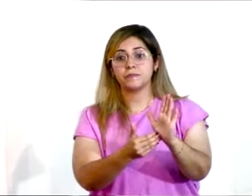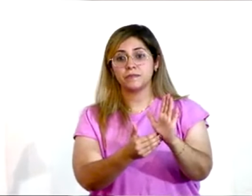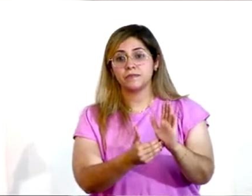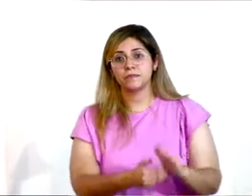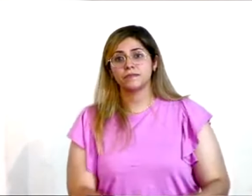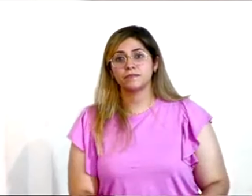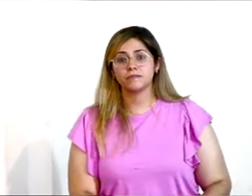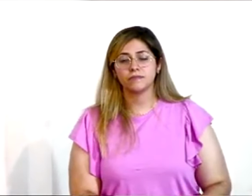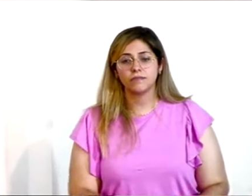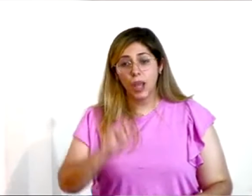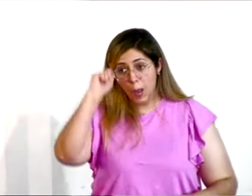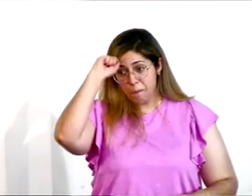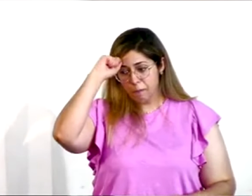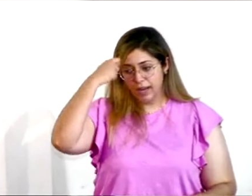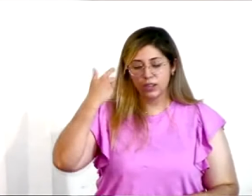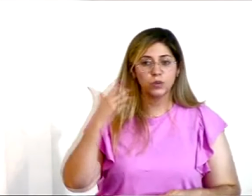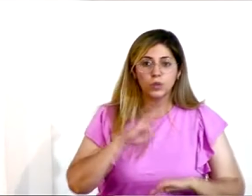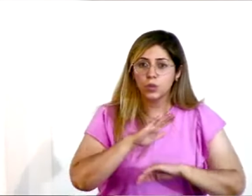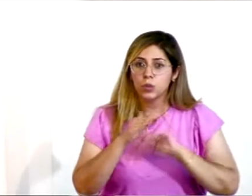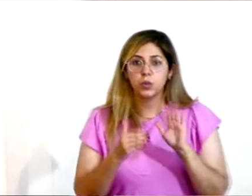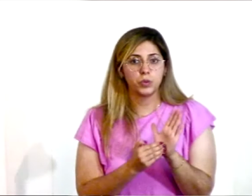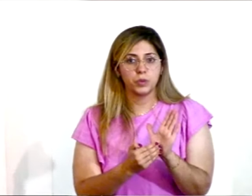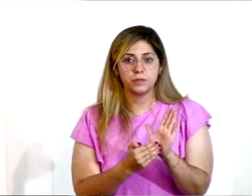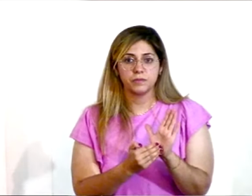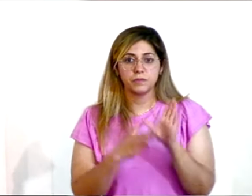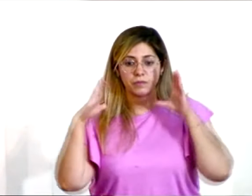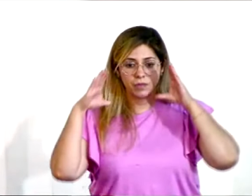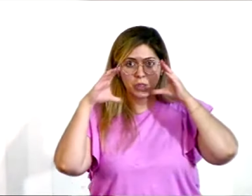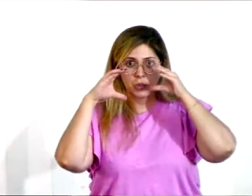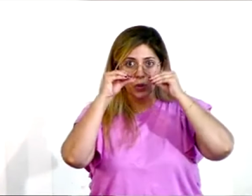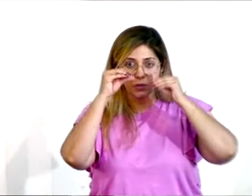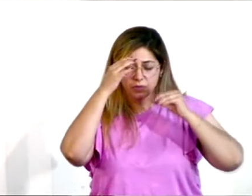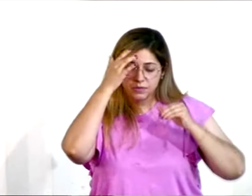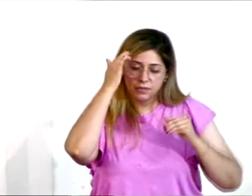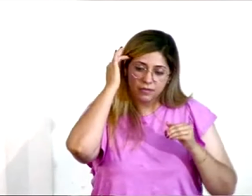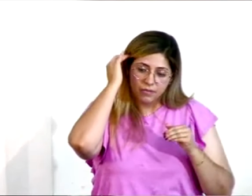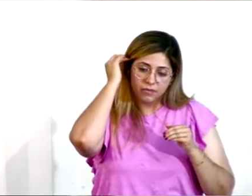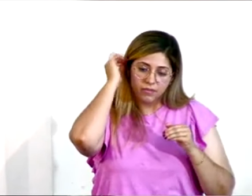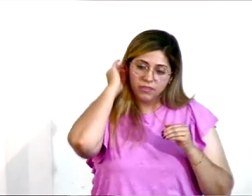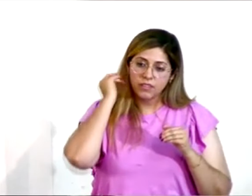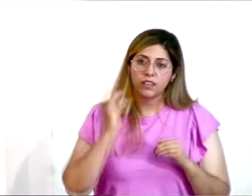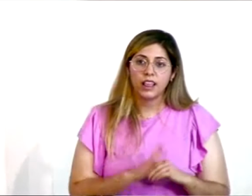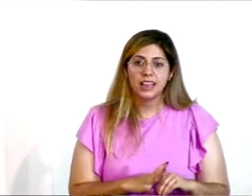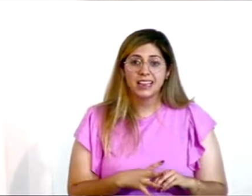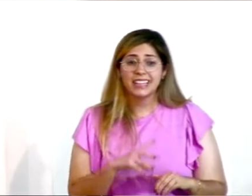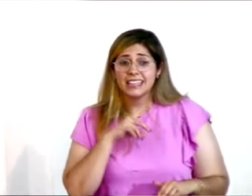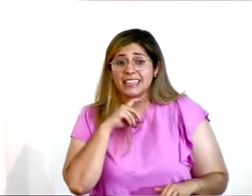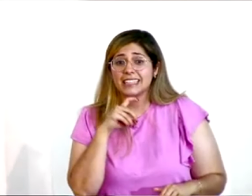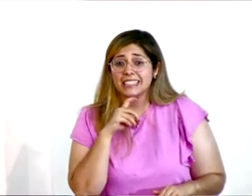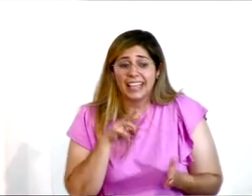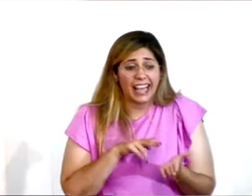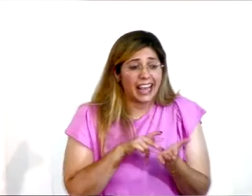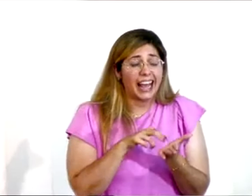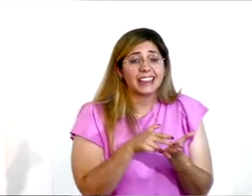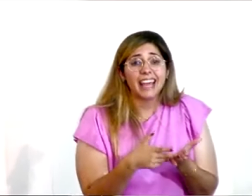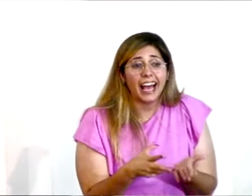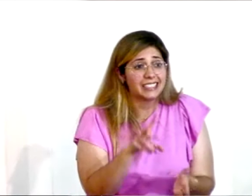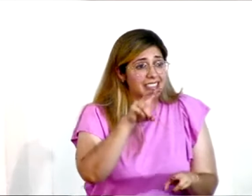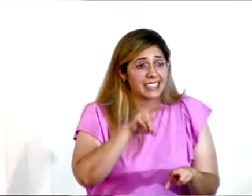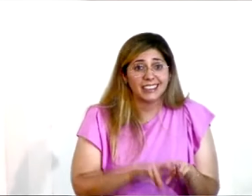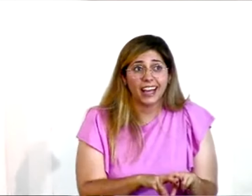haverá trevas aqui. A Bíblia diz, é uma preciosidade do texto, que ninguém conseguia se ver um